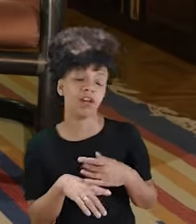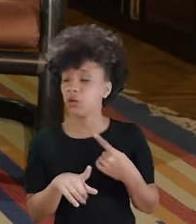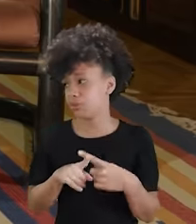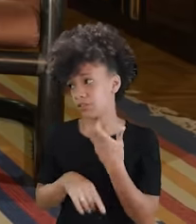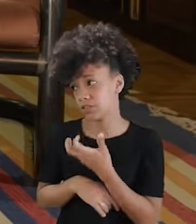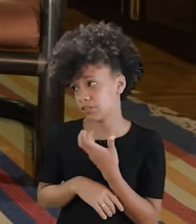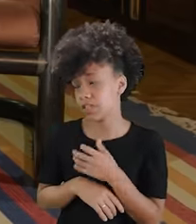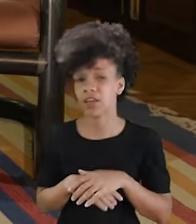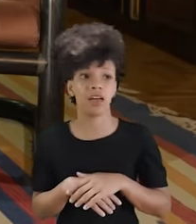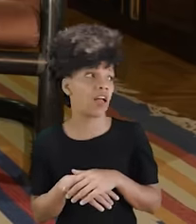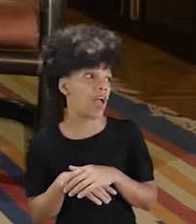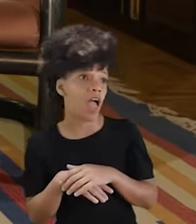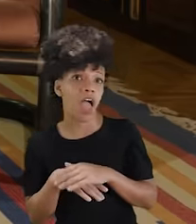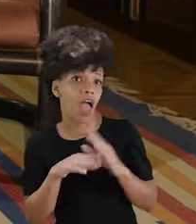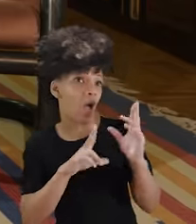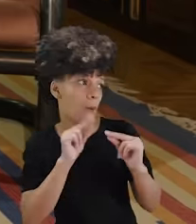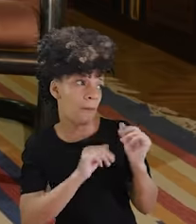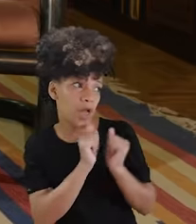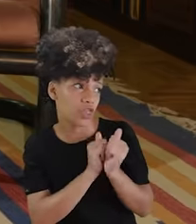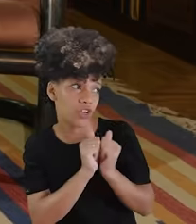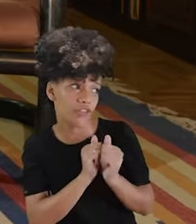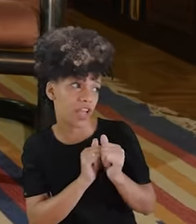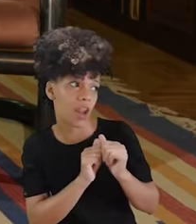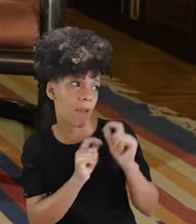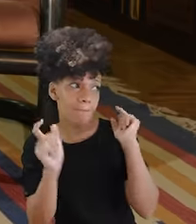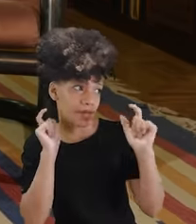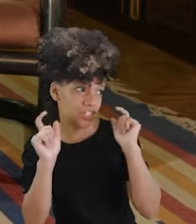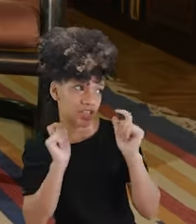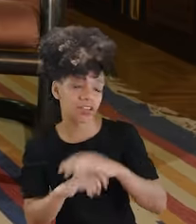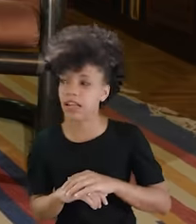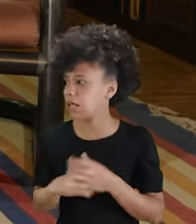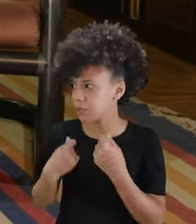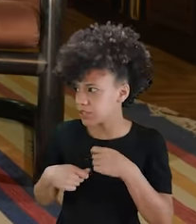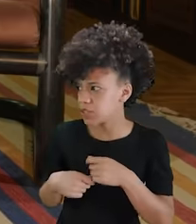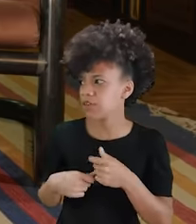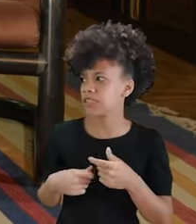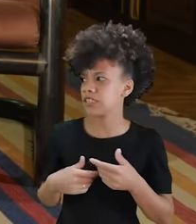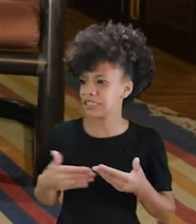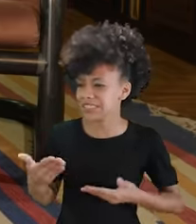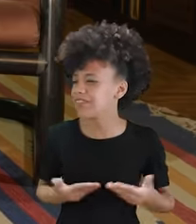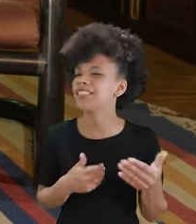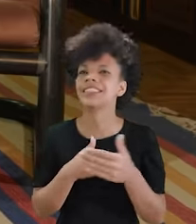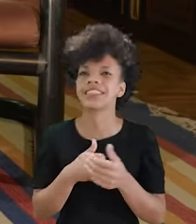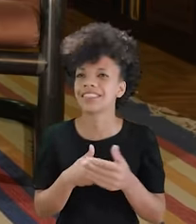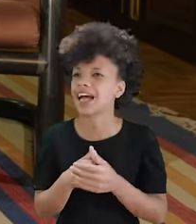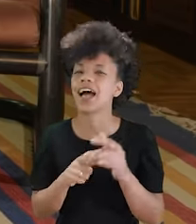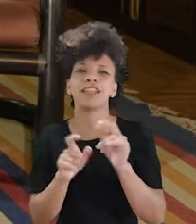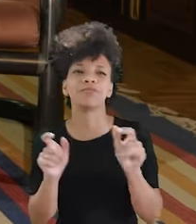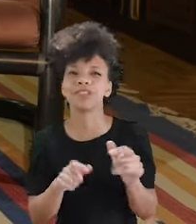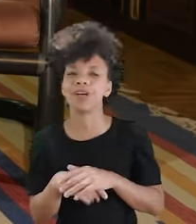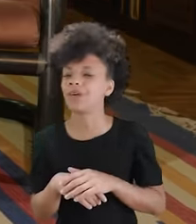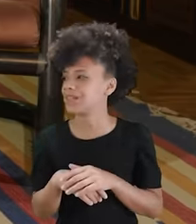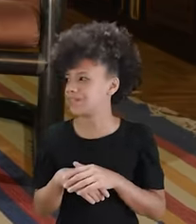isso aí na Deus ela mexicana é realmente muito intenso e você tendo que servir e ela tá